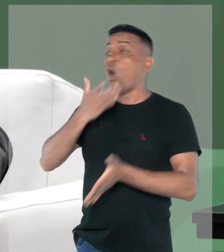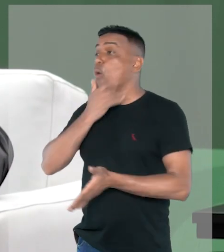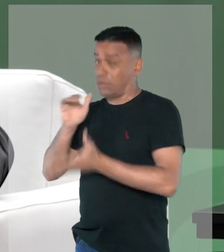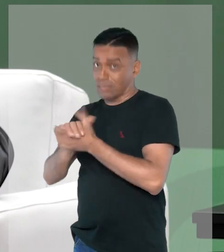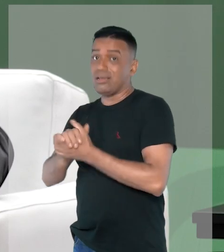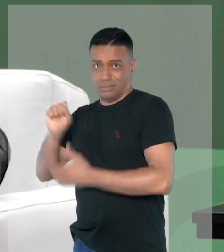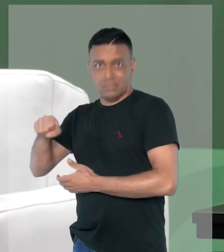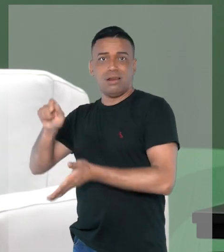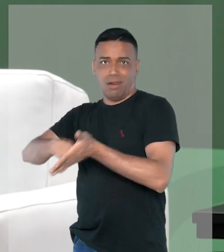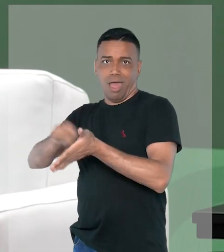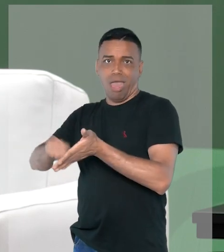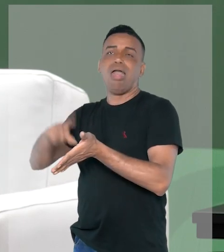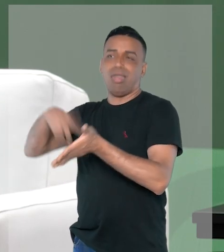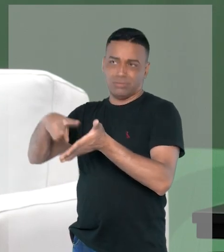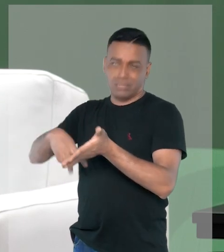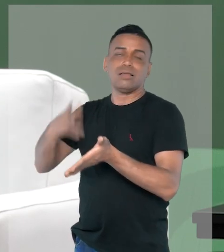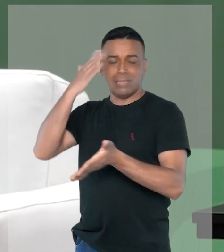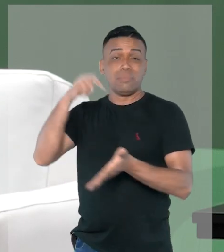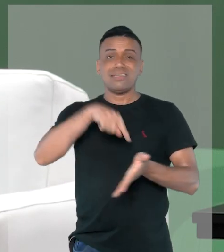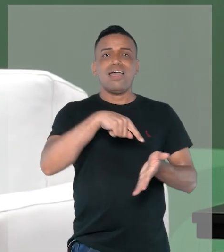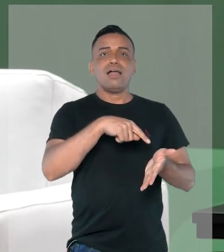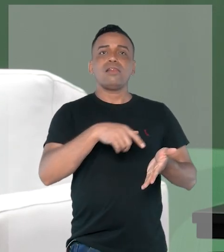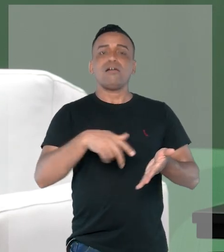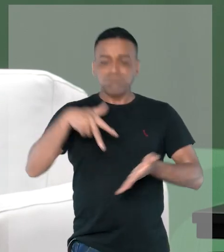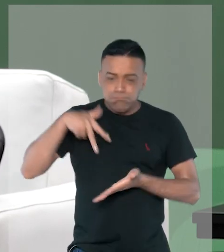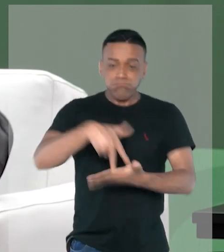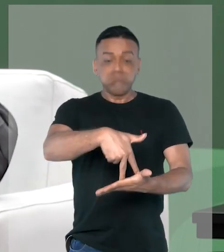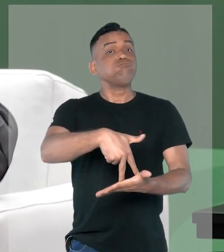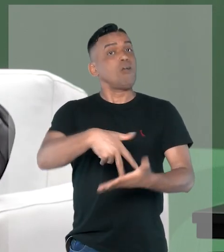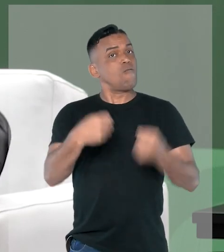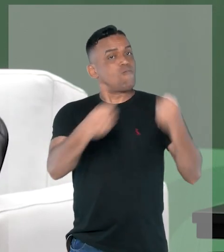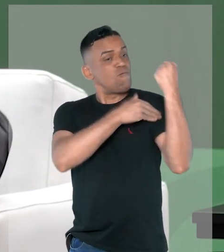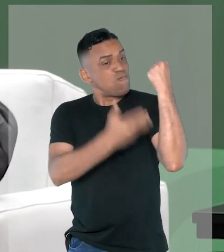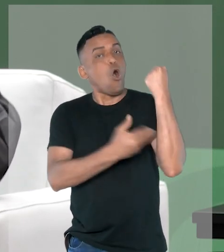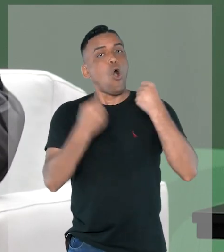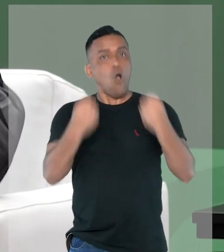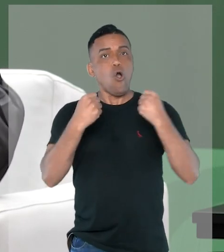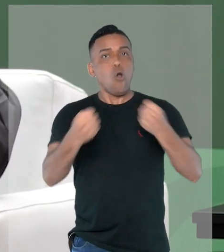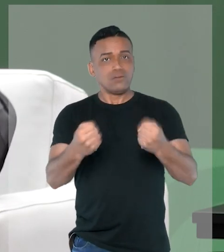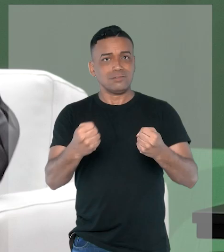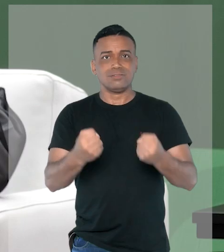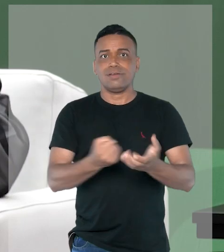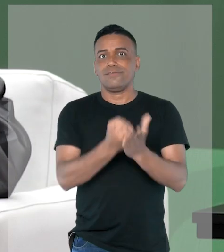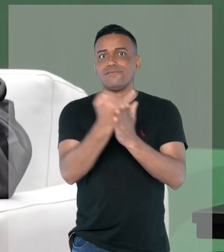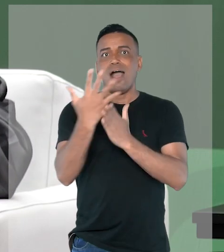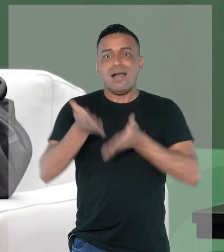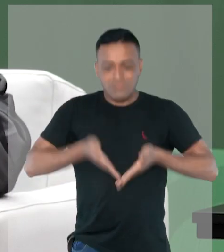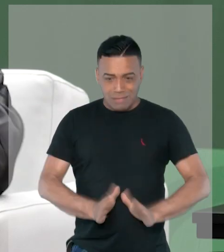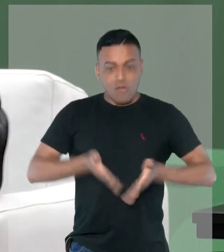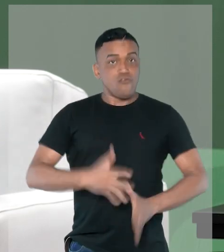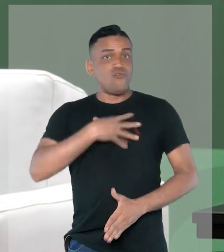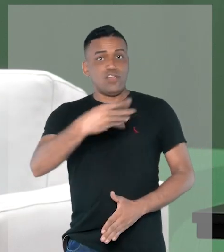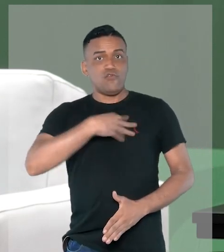não. Mas ela tinha o chão na terra, os pés na terra, já tinha tido vários filhos.